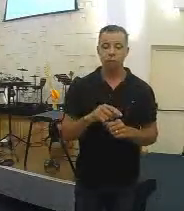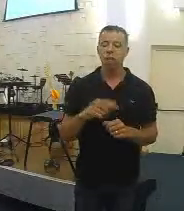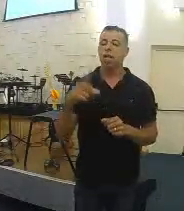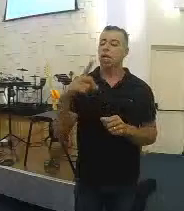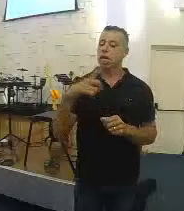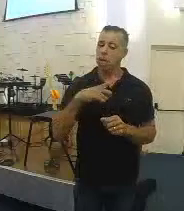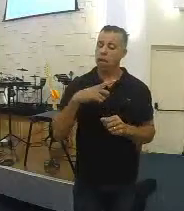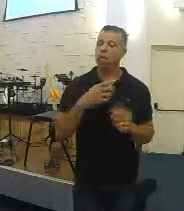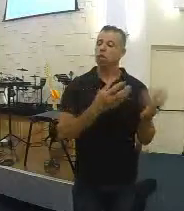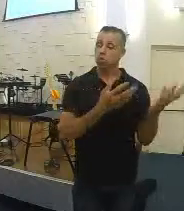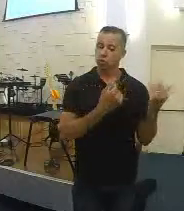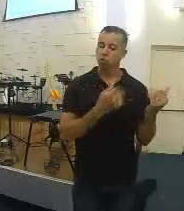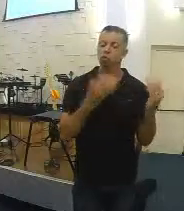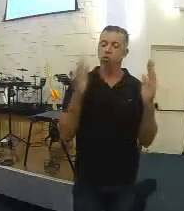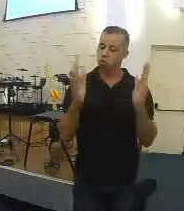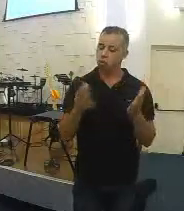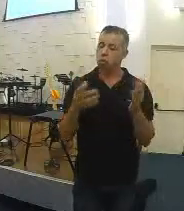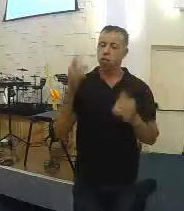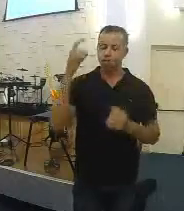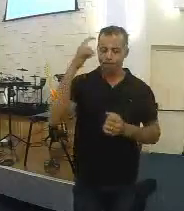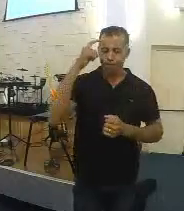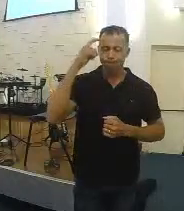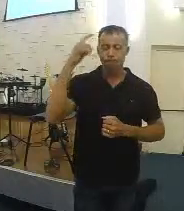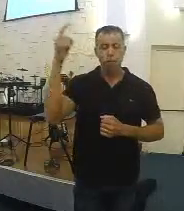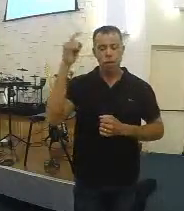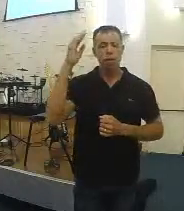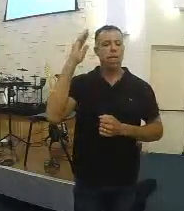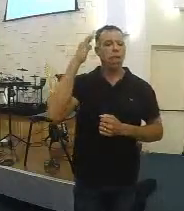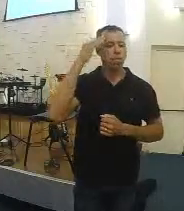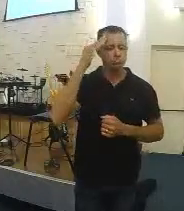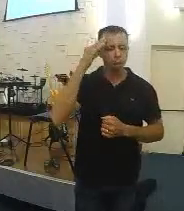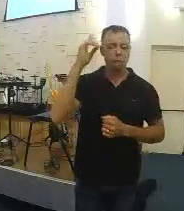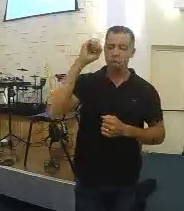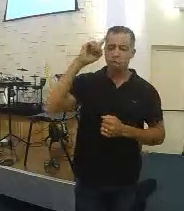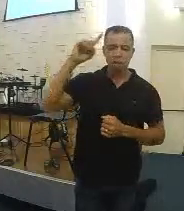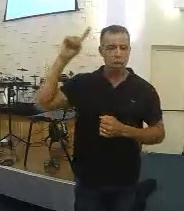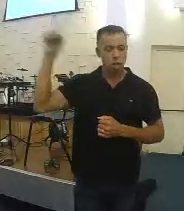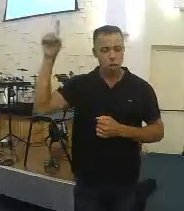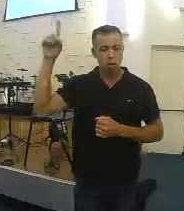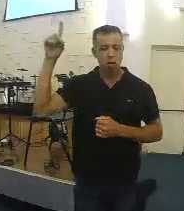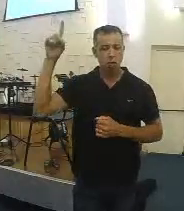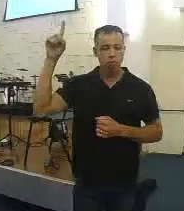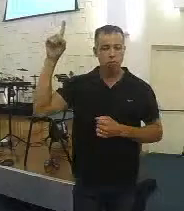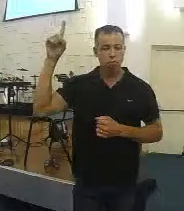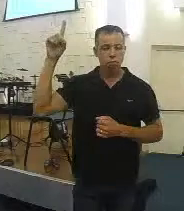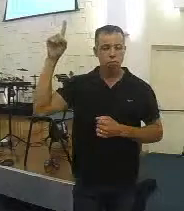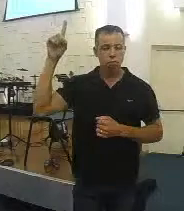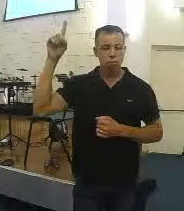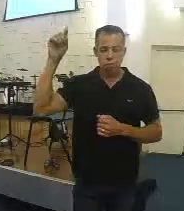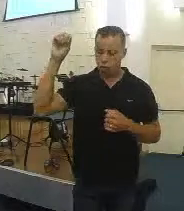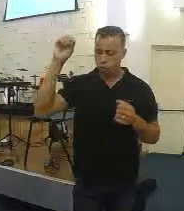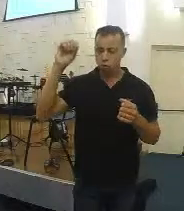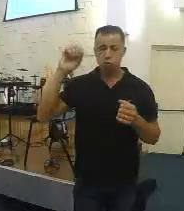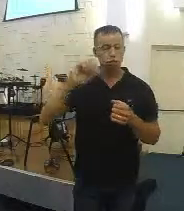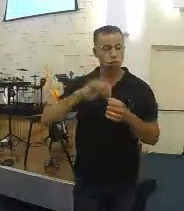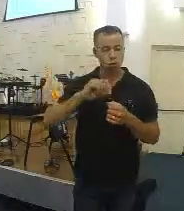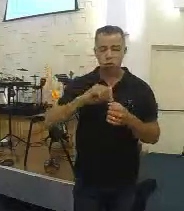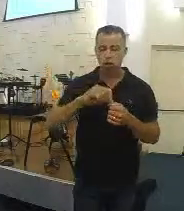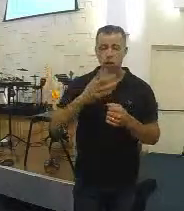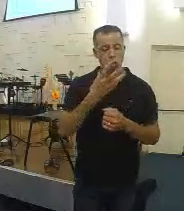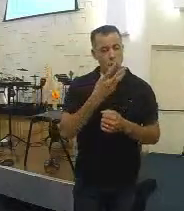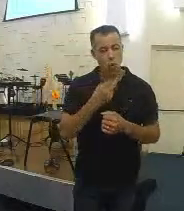pensante, uma juventude que entende que Deus criou o cérebro com um propósito, uma juventude